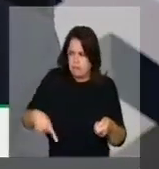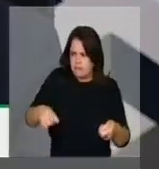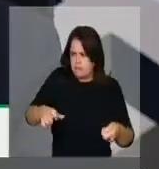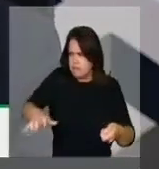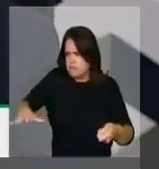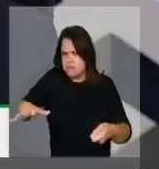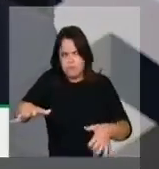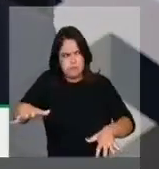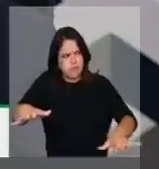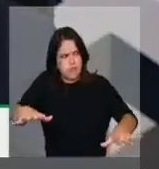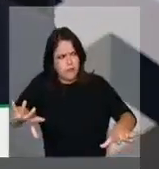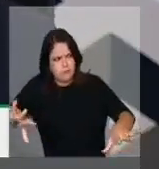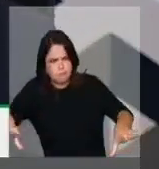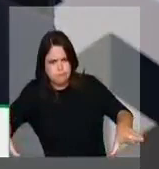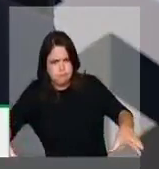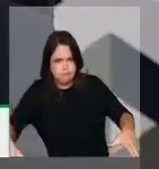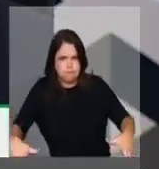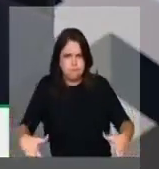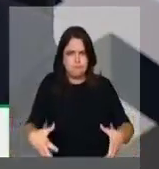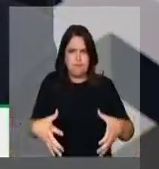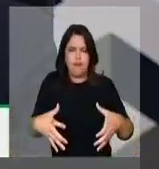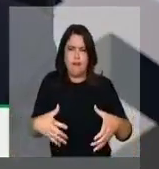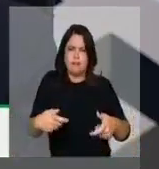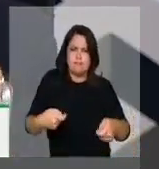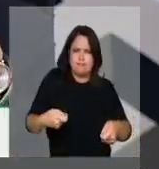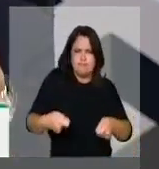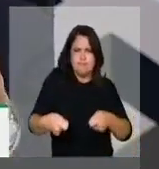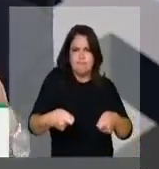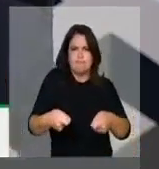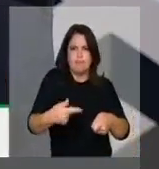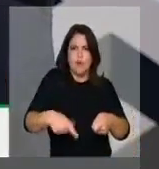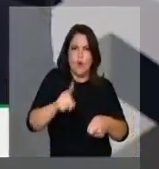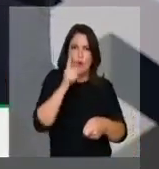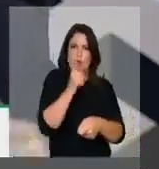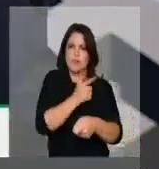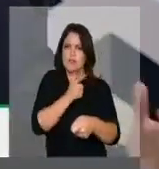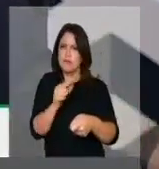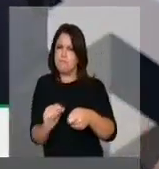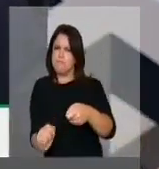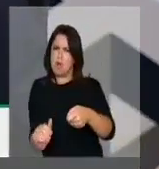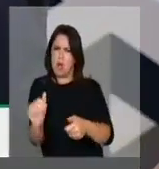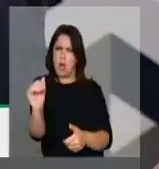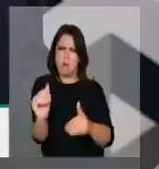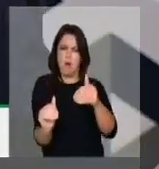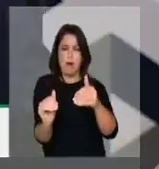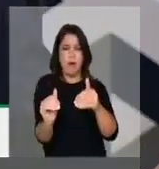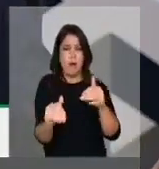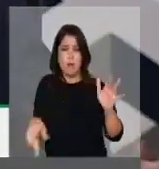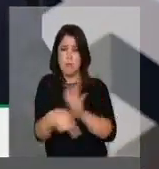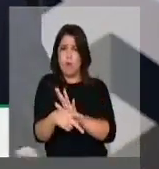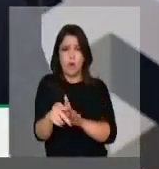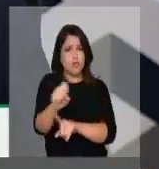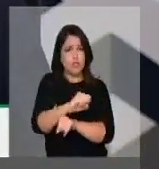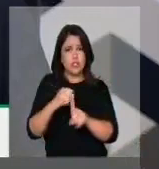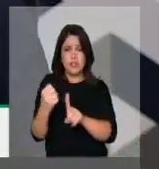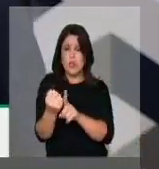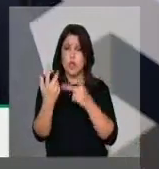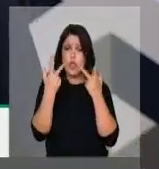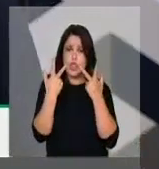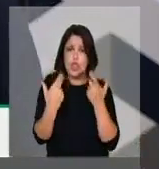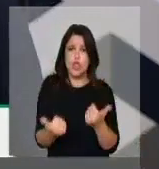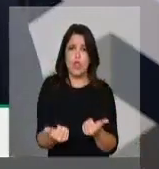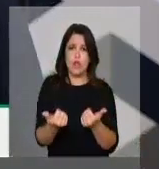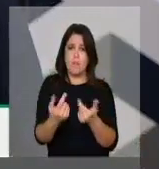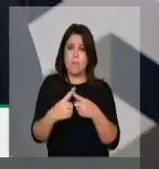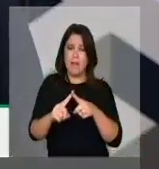consenso nacional, que nos permita e que contribua para que a gente possa superar as divergências, que são naturais numa sociedade, mas que